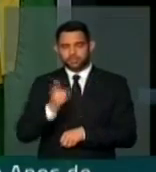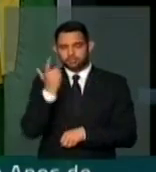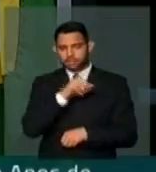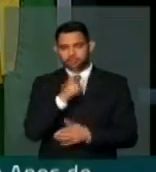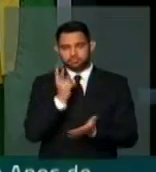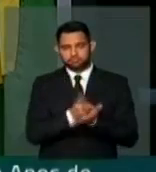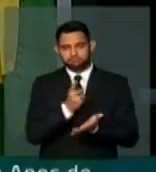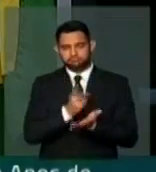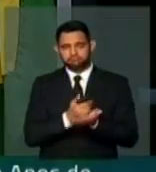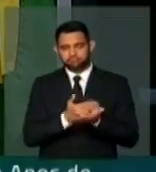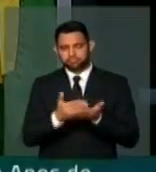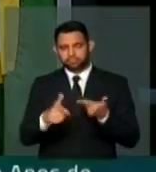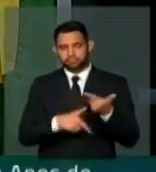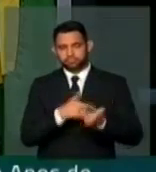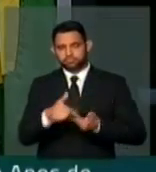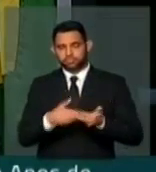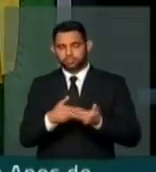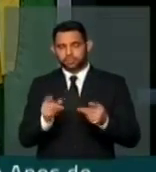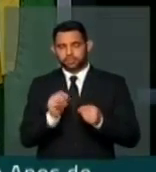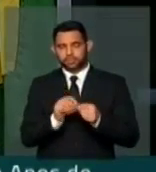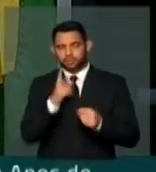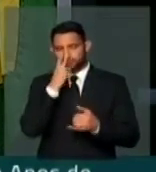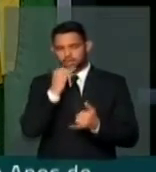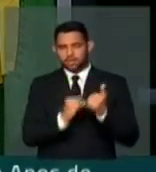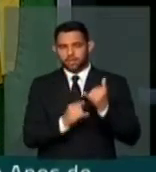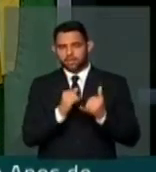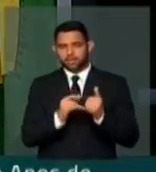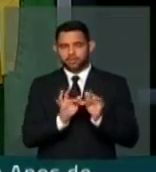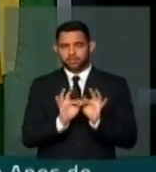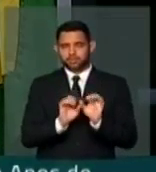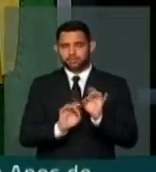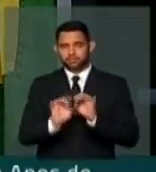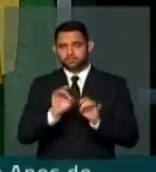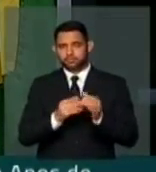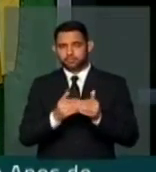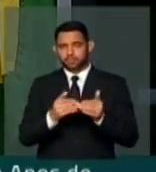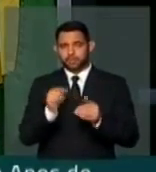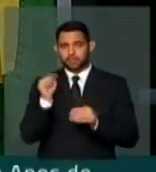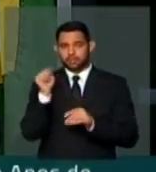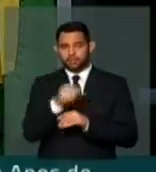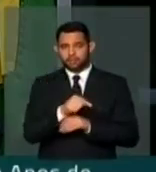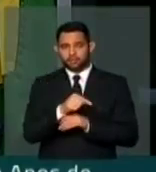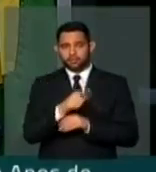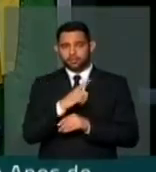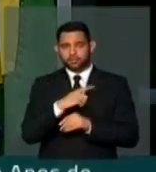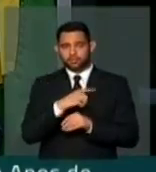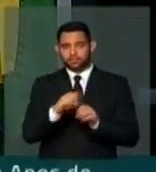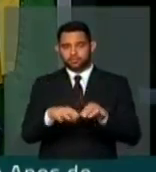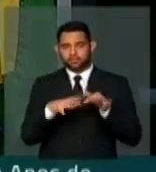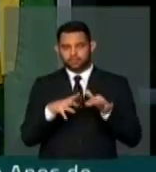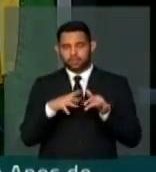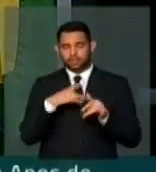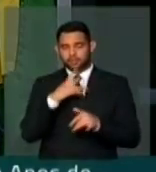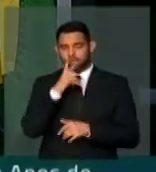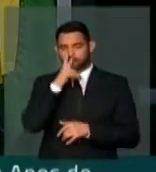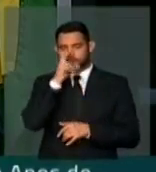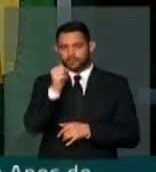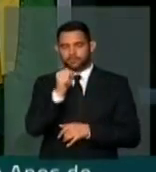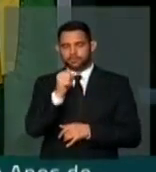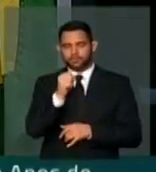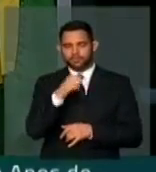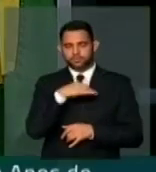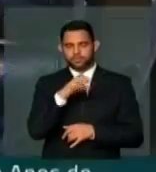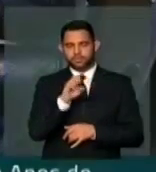certo. Isto porque tem uma característica peculiar. Lá eles têm um parlamento forte,